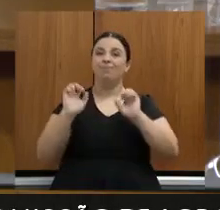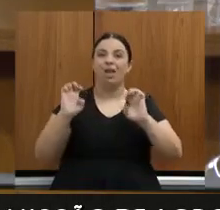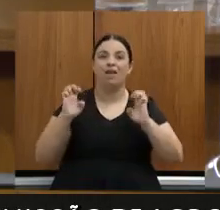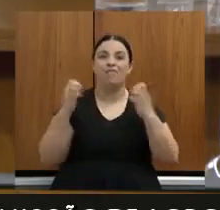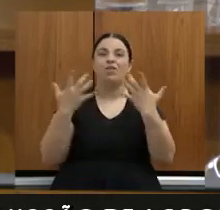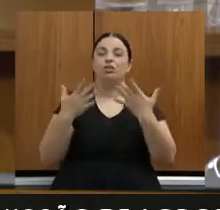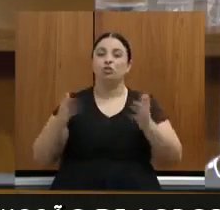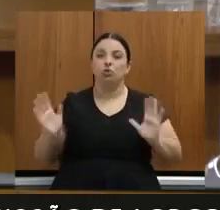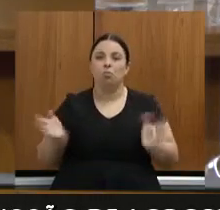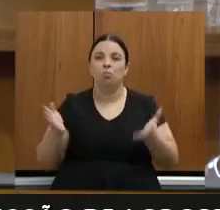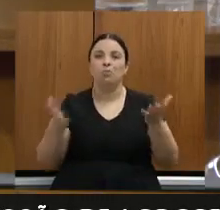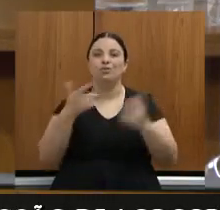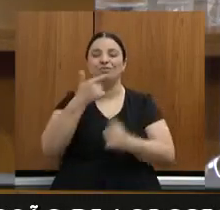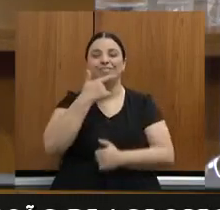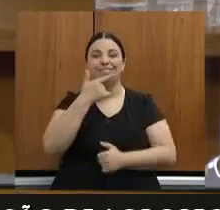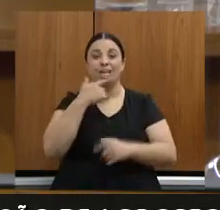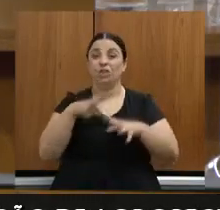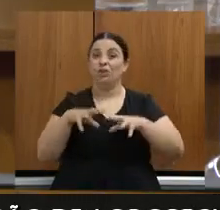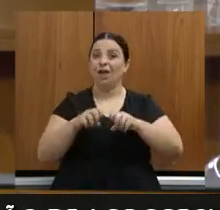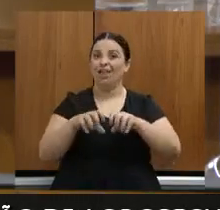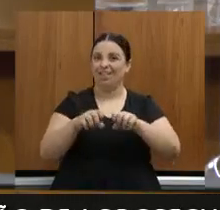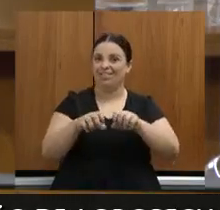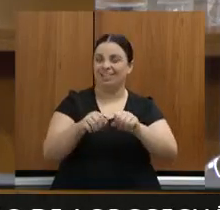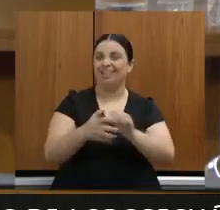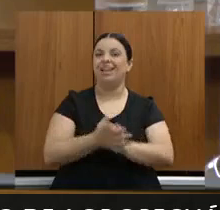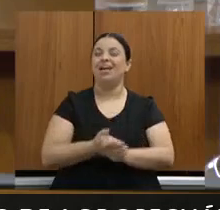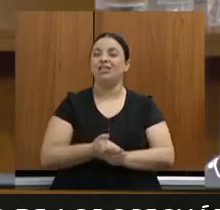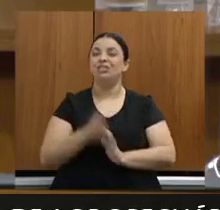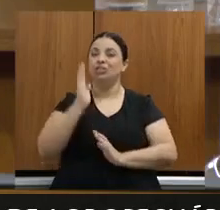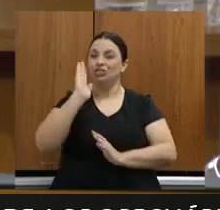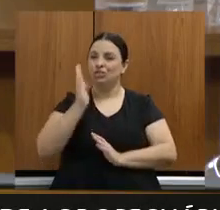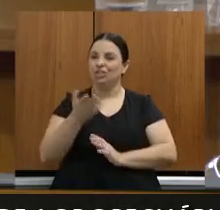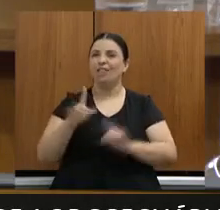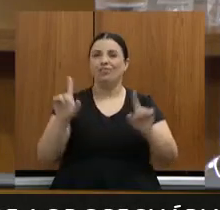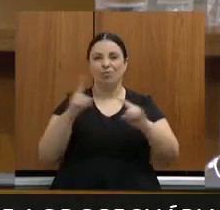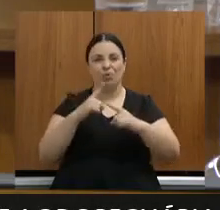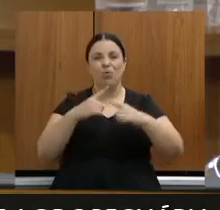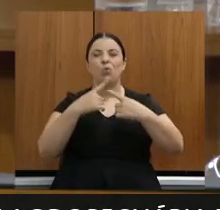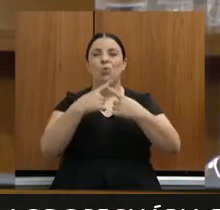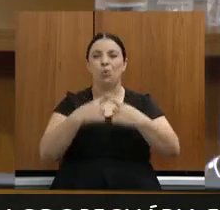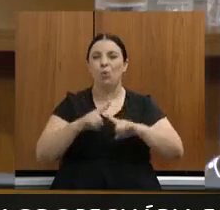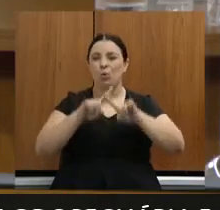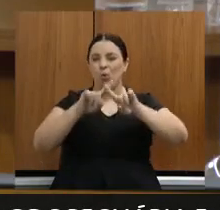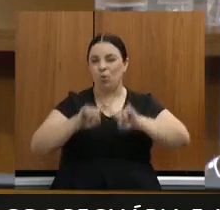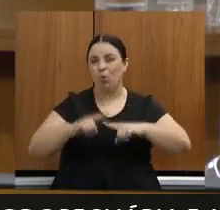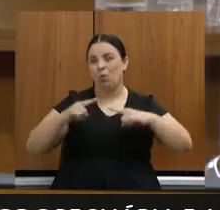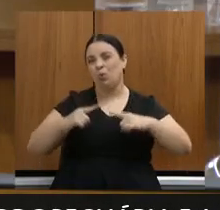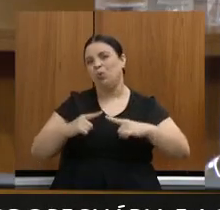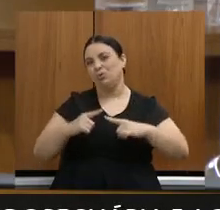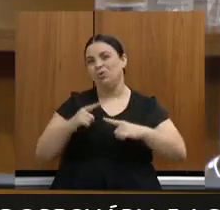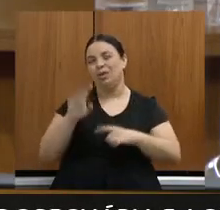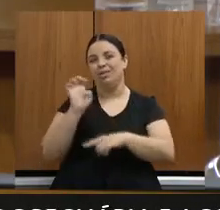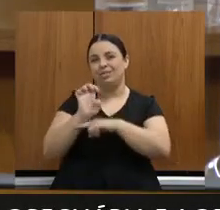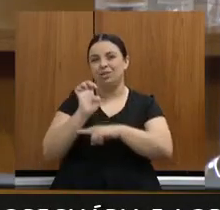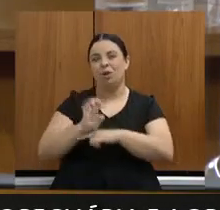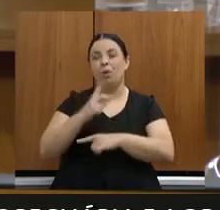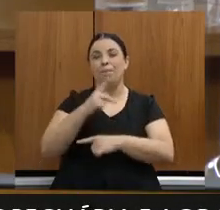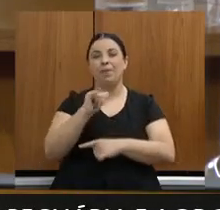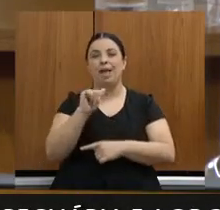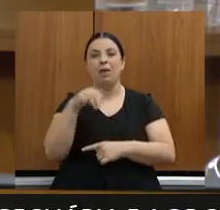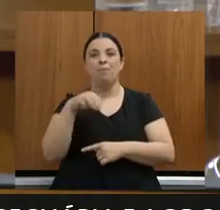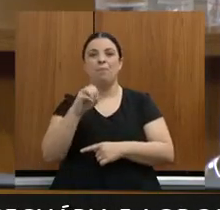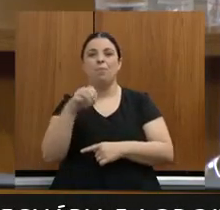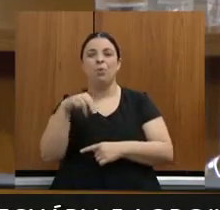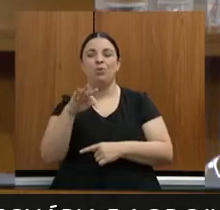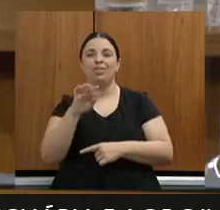de queijo artesanais tivemos o nosso concurso Estadual de matéria também é que os bloqueios do Brasil Araxá